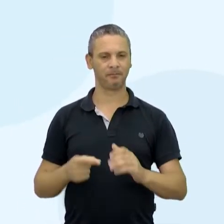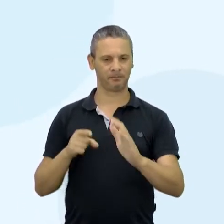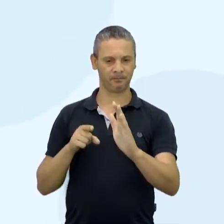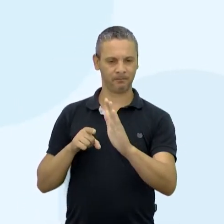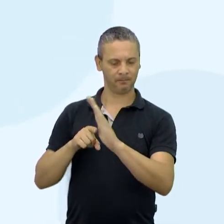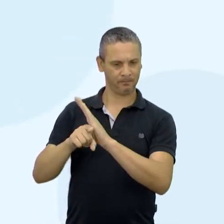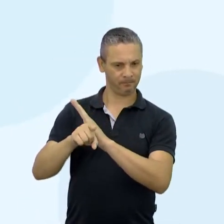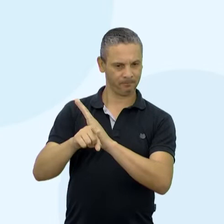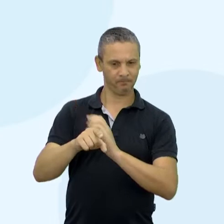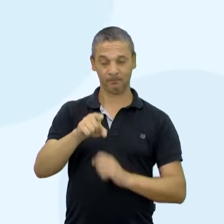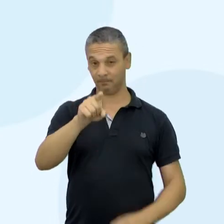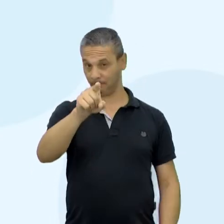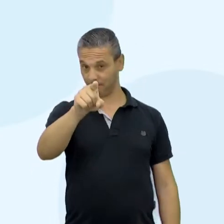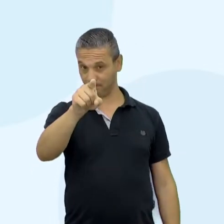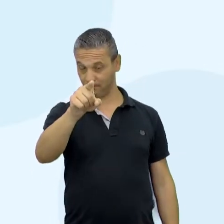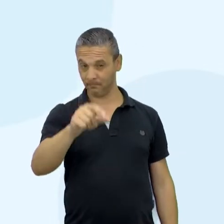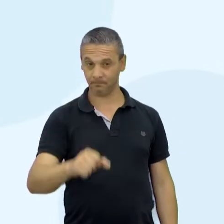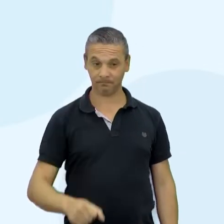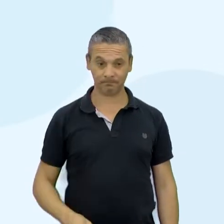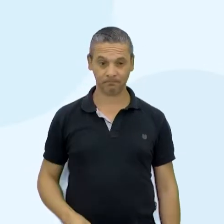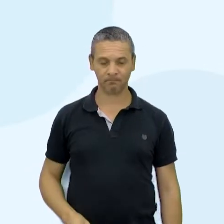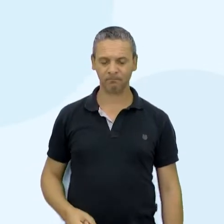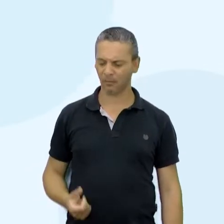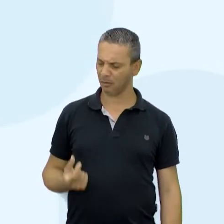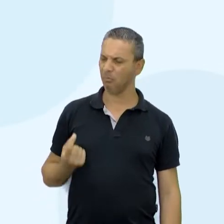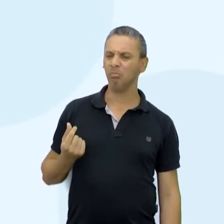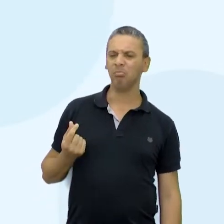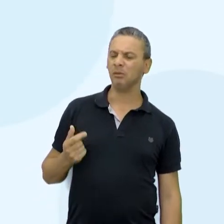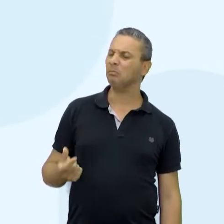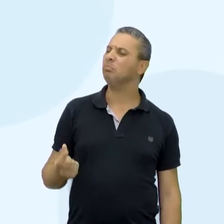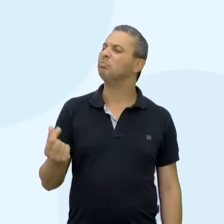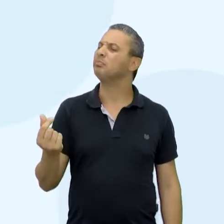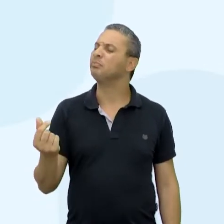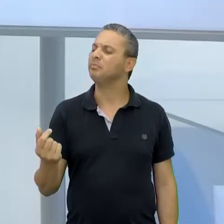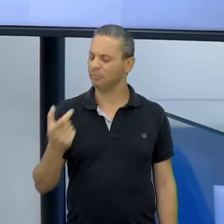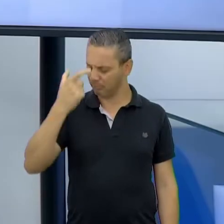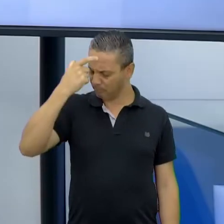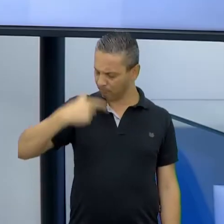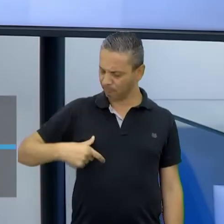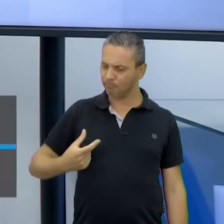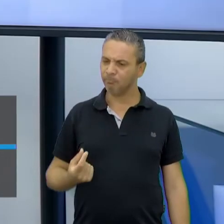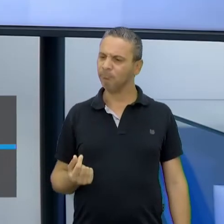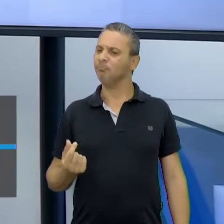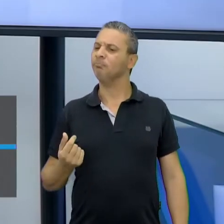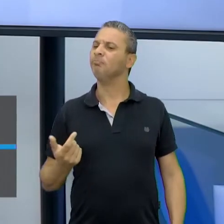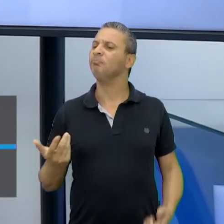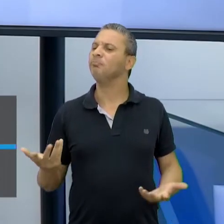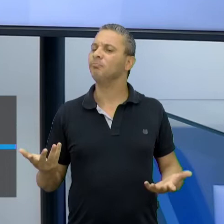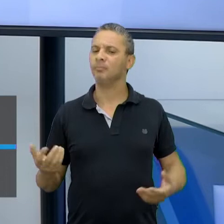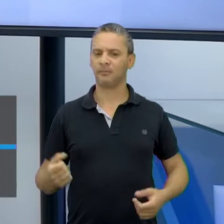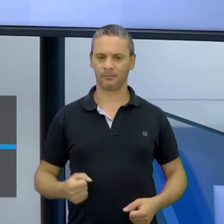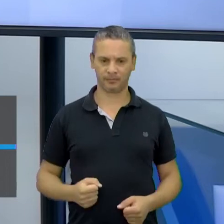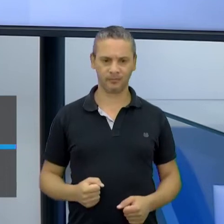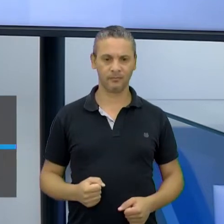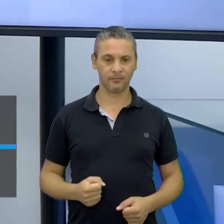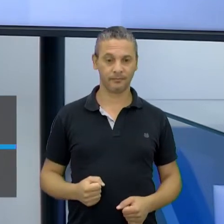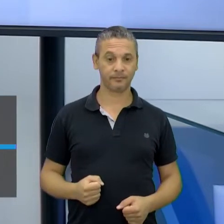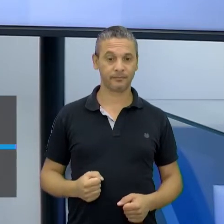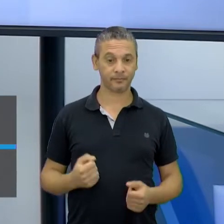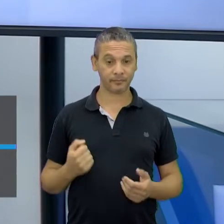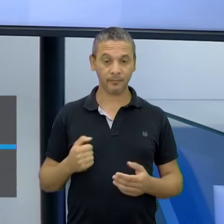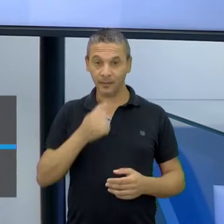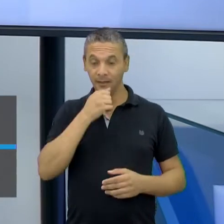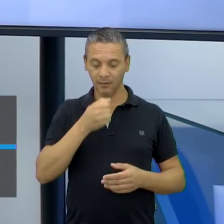pergunta, um desafio para vocês responderem. Quanto vocês custam? Quanto vocês custam desde